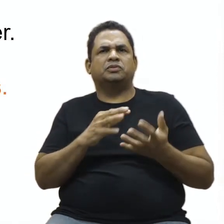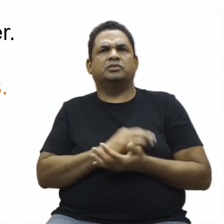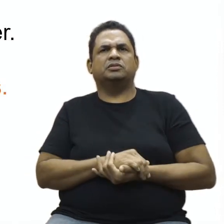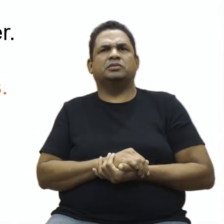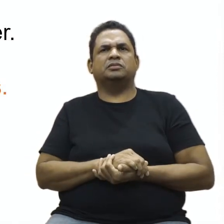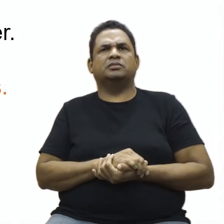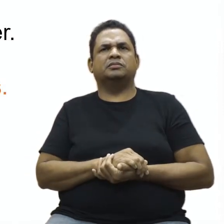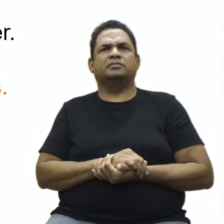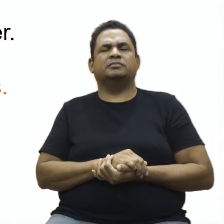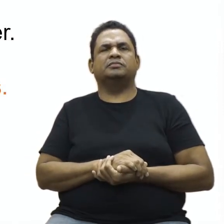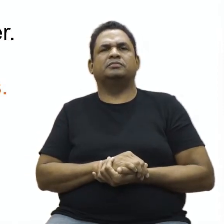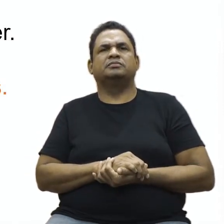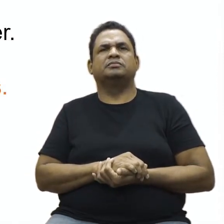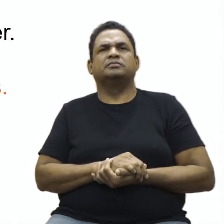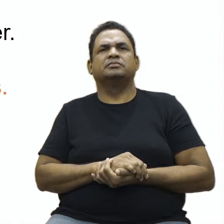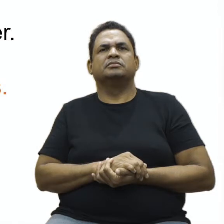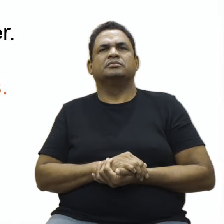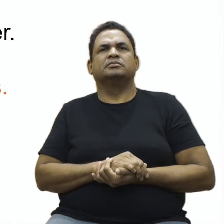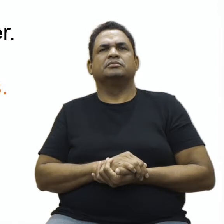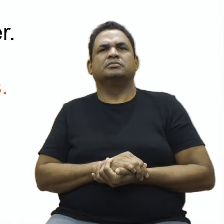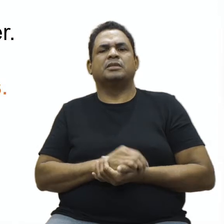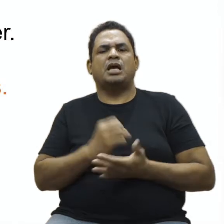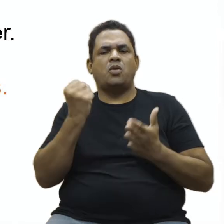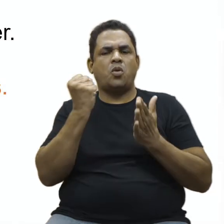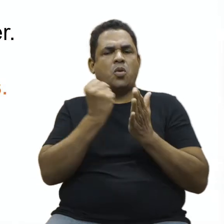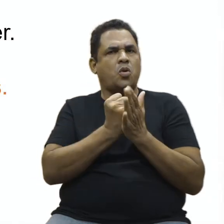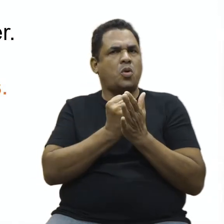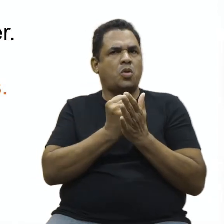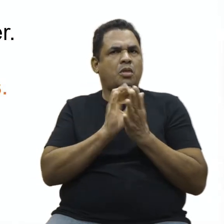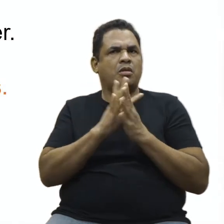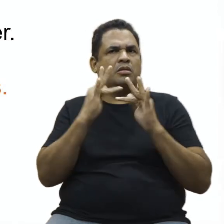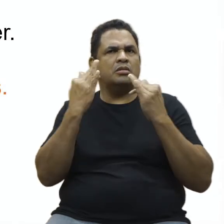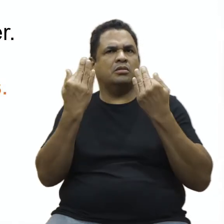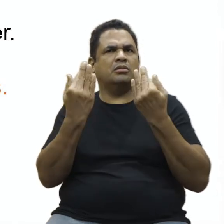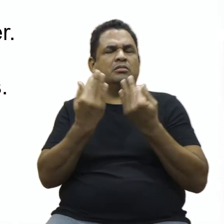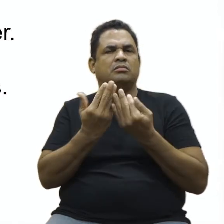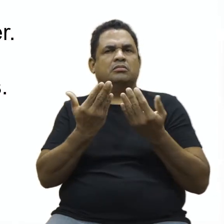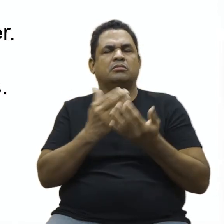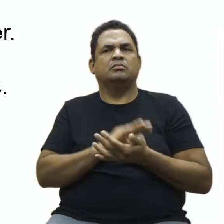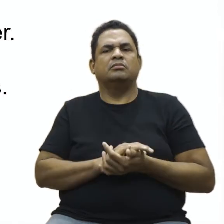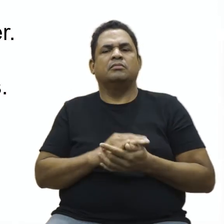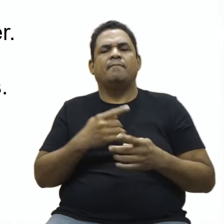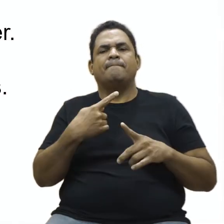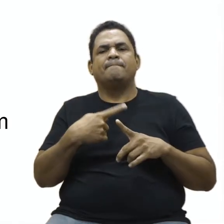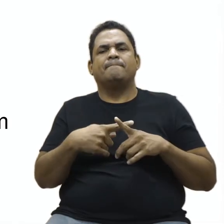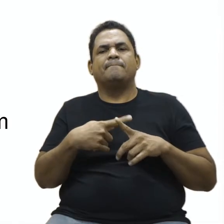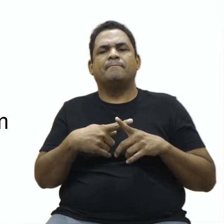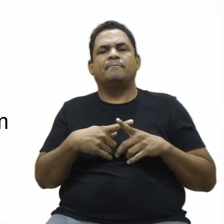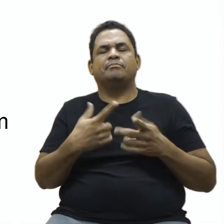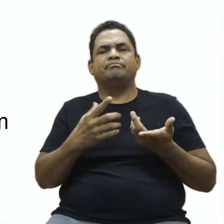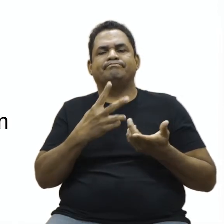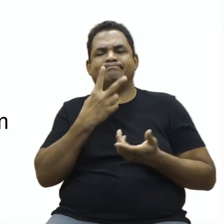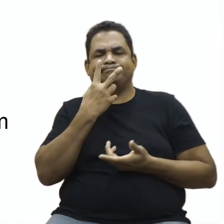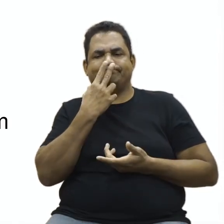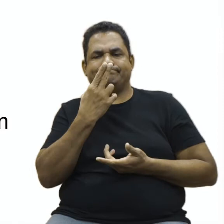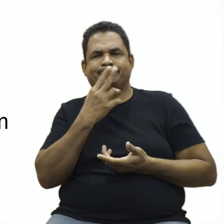Letra A contratação de familiares, né? Porque a palavra aparece muito, né?